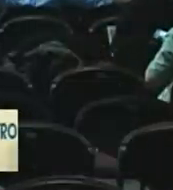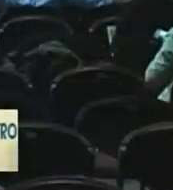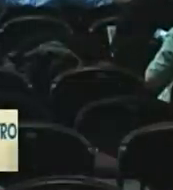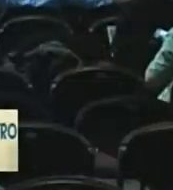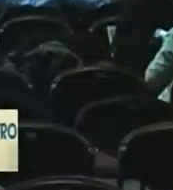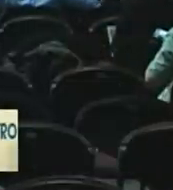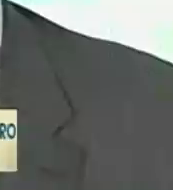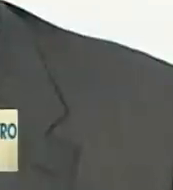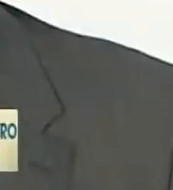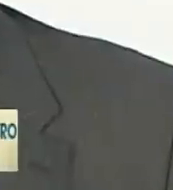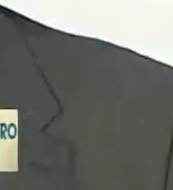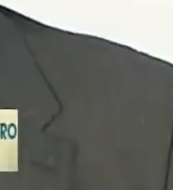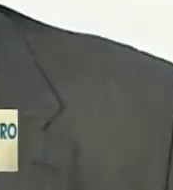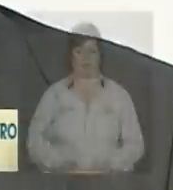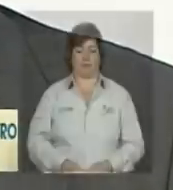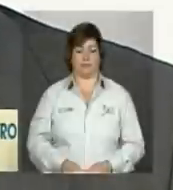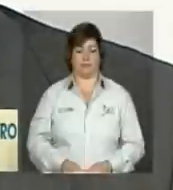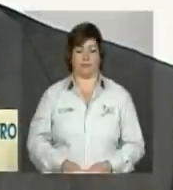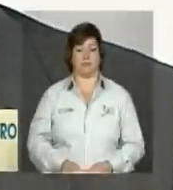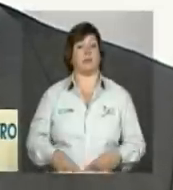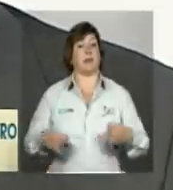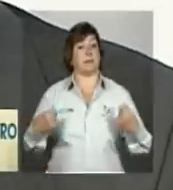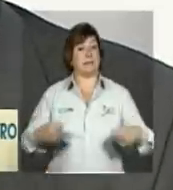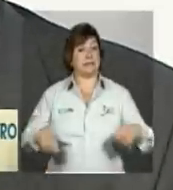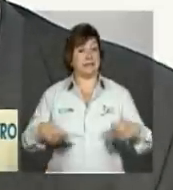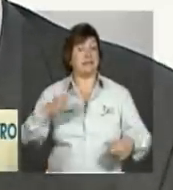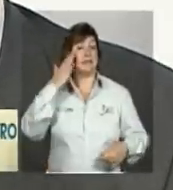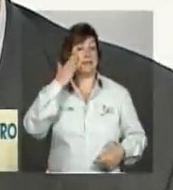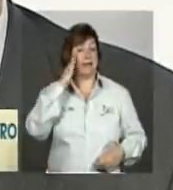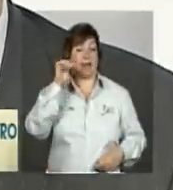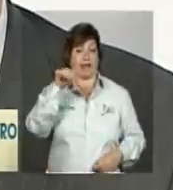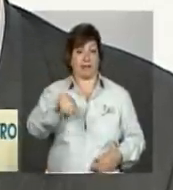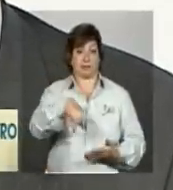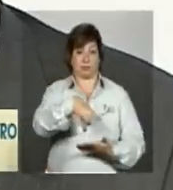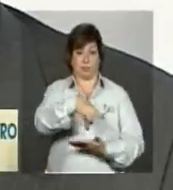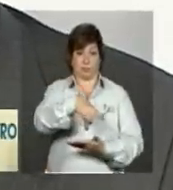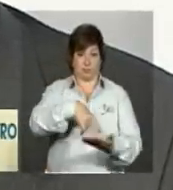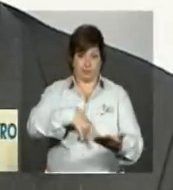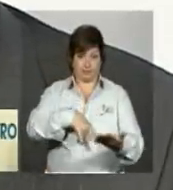Bom, é preciso que se entenda que o documento que nós